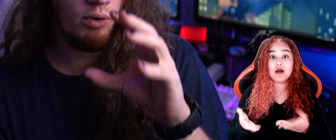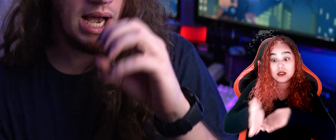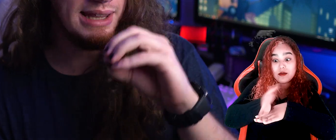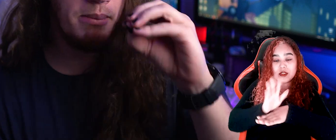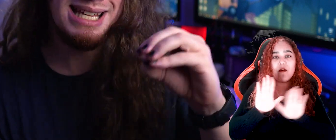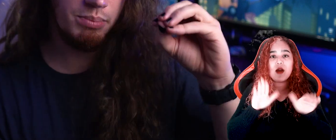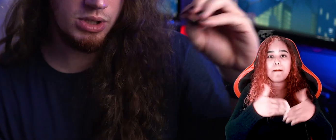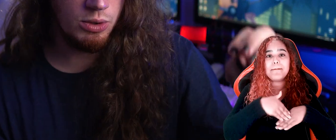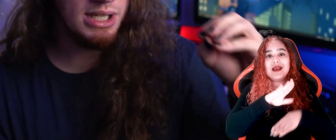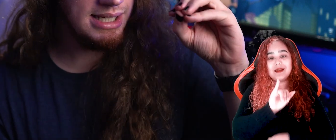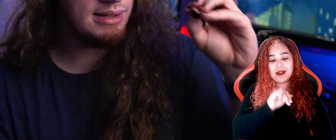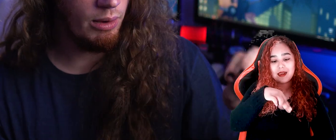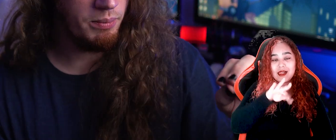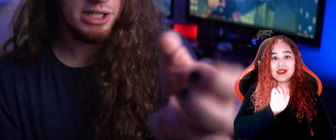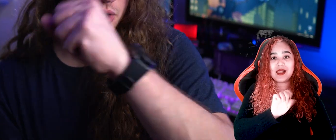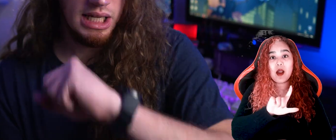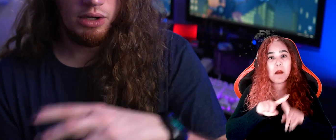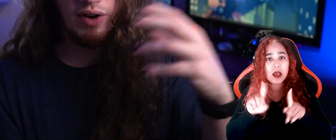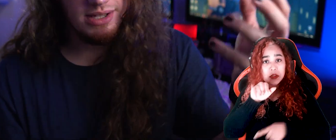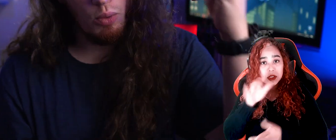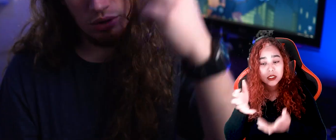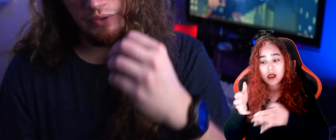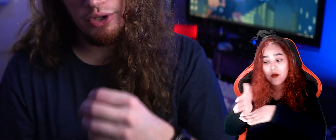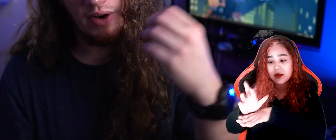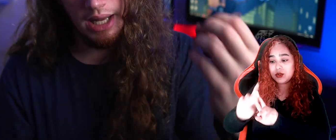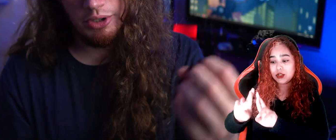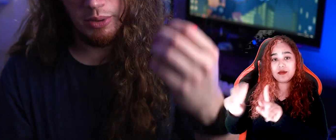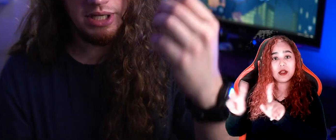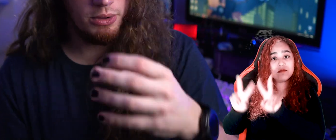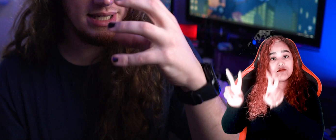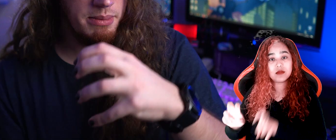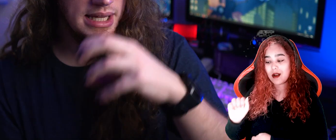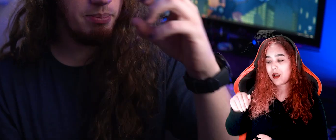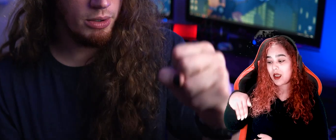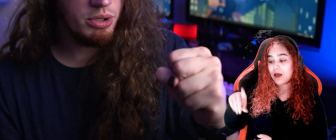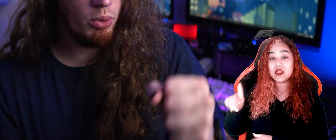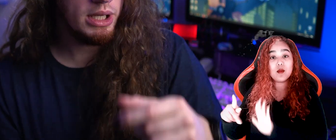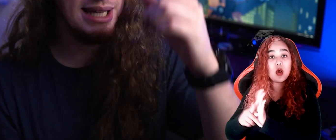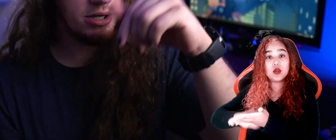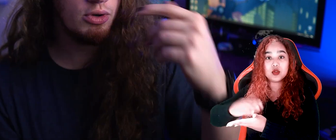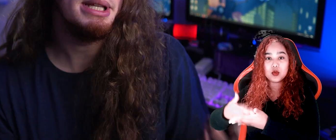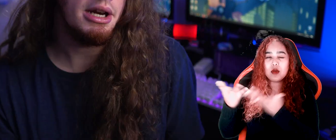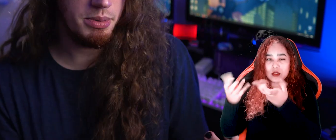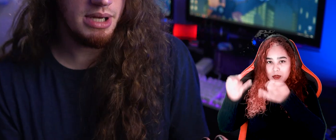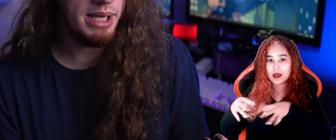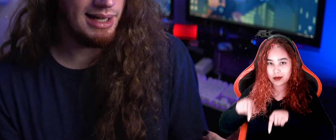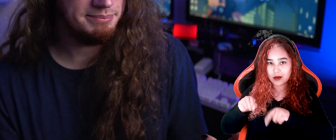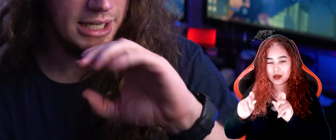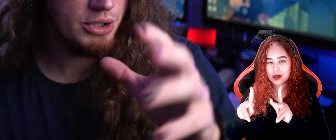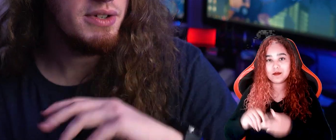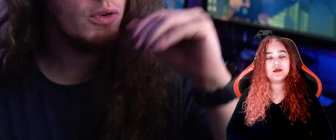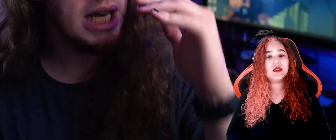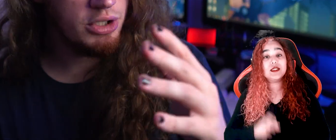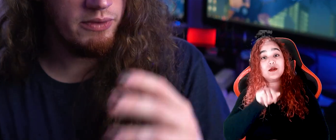eu vou dar uma focada mais em processadores Intel. Caso você queira que eu faça um outro vídeo falando de processadores AMD pra notebook, deixe nos comentários pra eu saber,